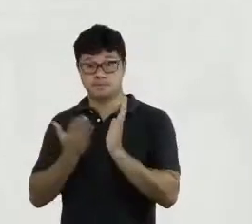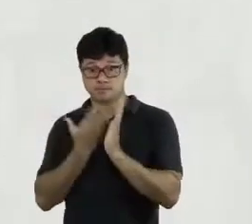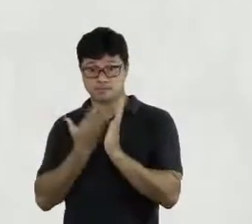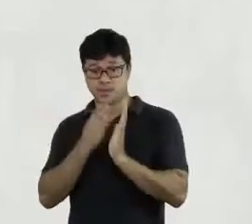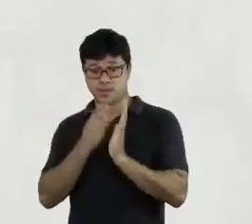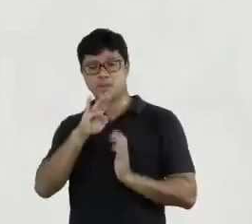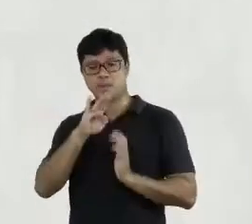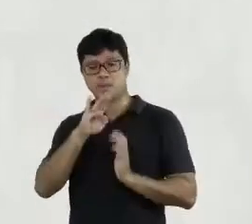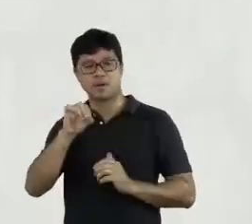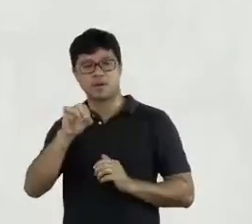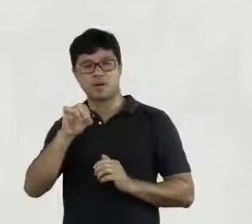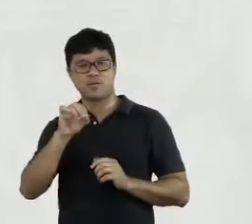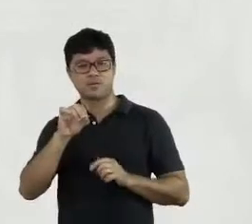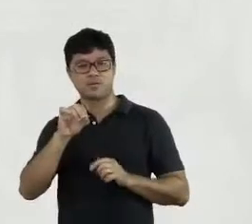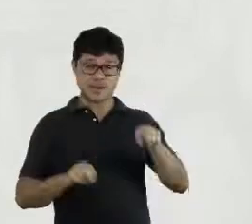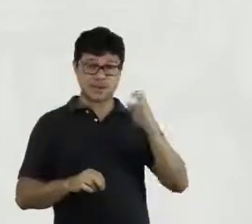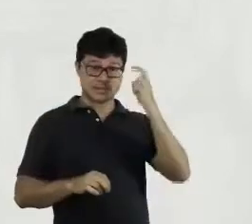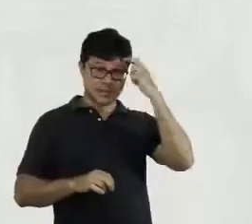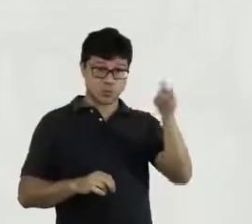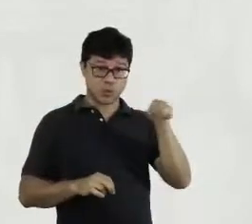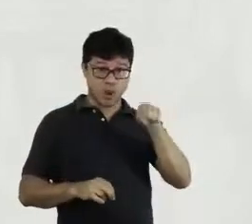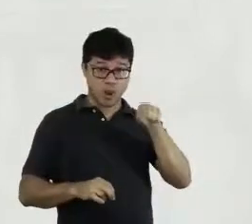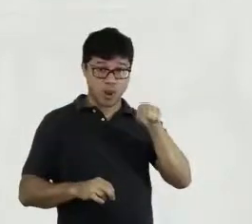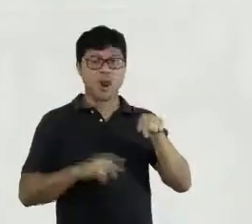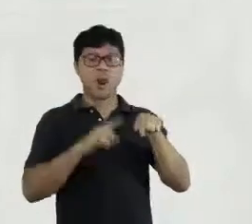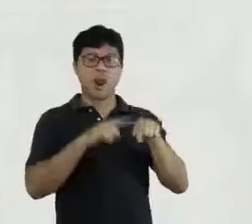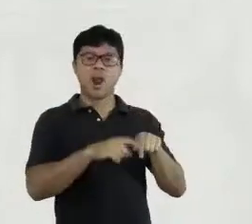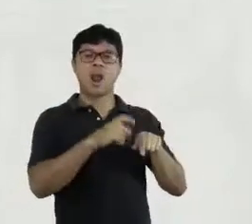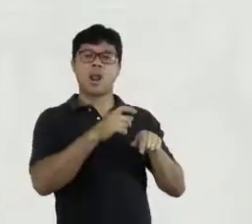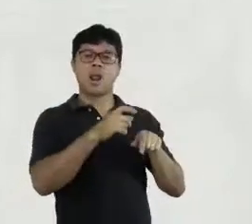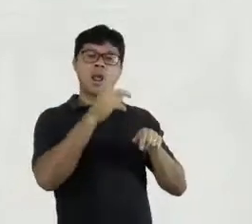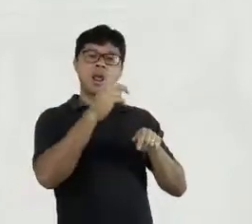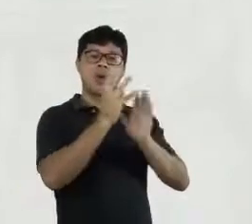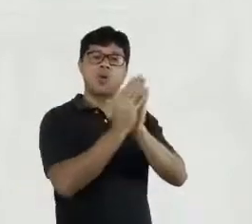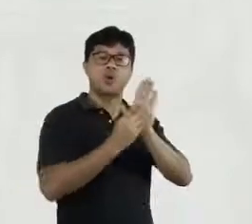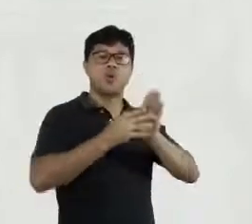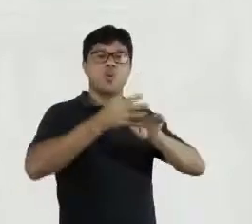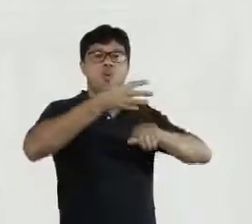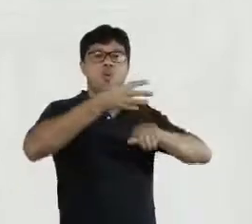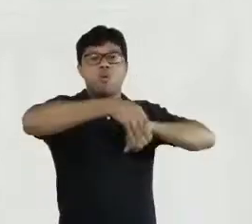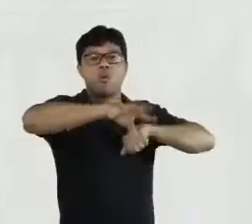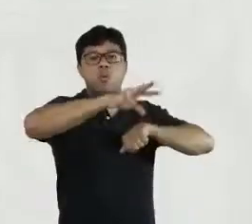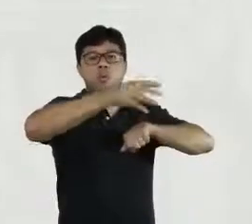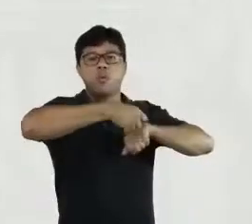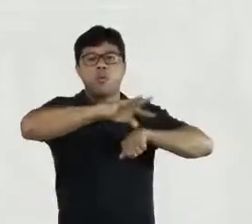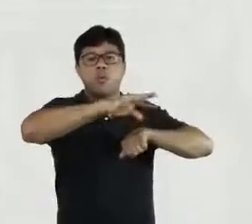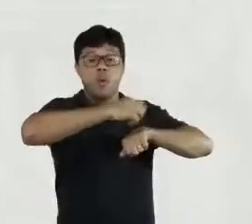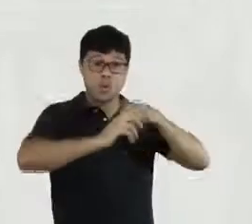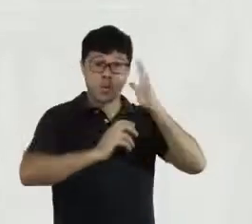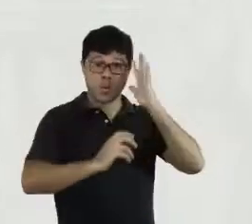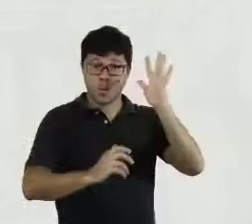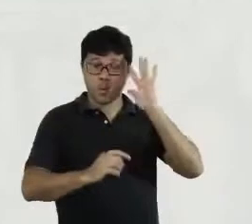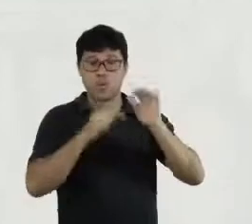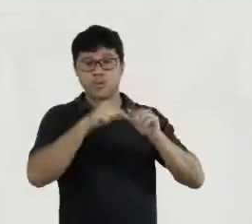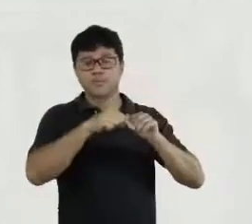bibliografia do universo intelectual ela é inteligível ao conteúdo, a transmissão dos conteúdos.